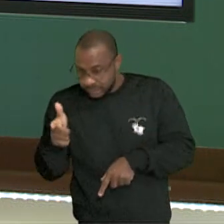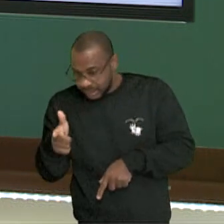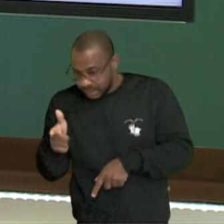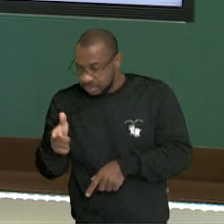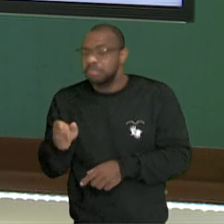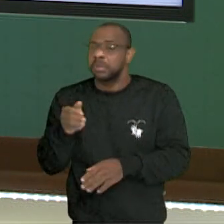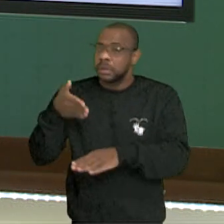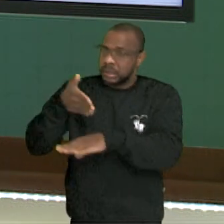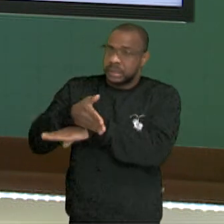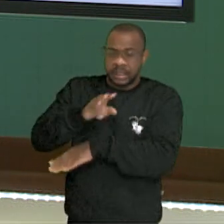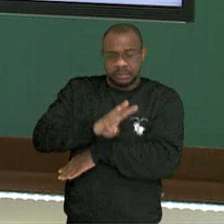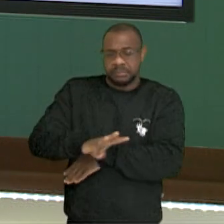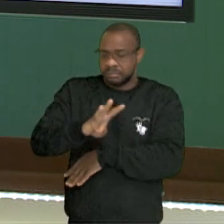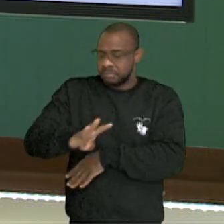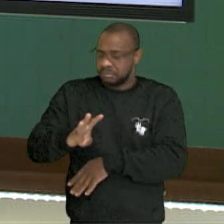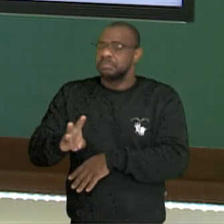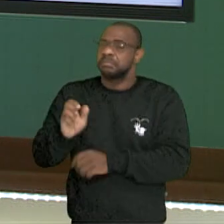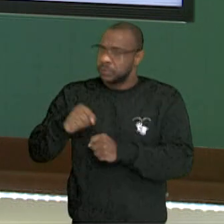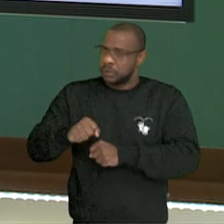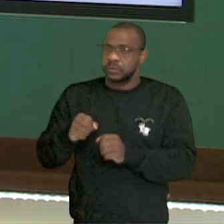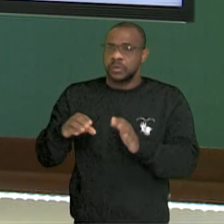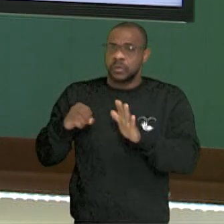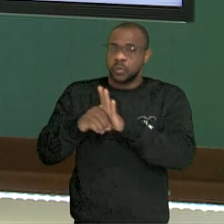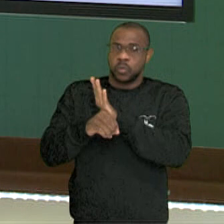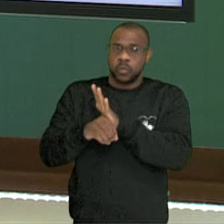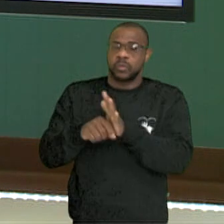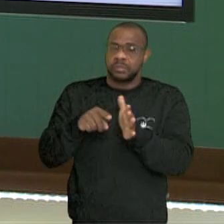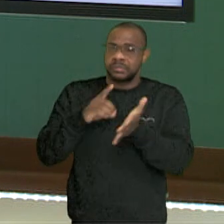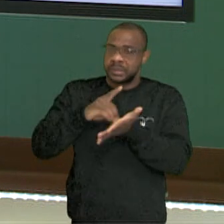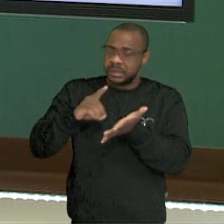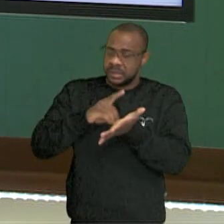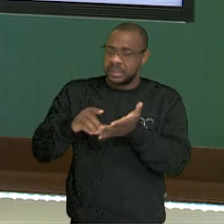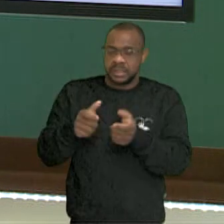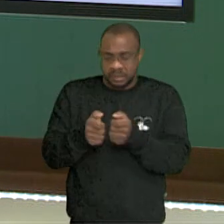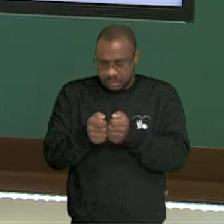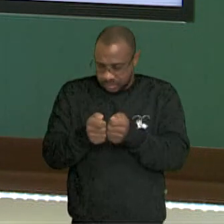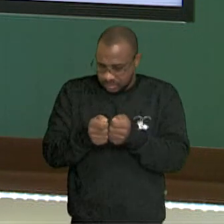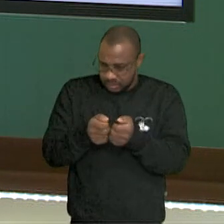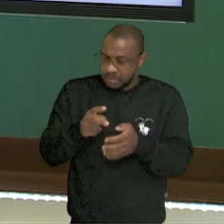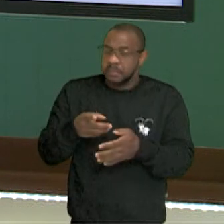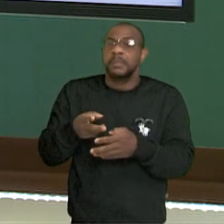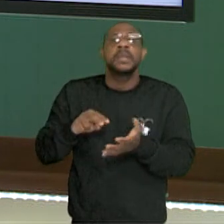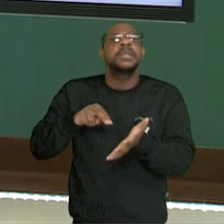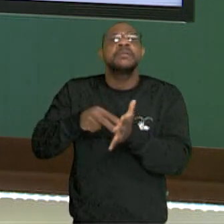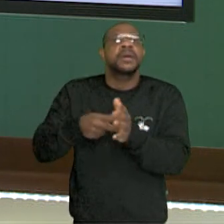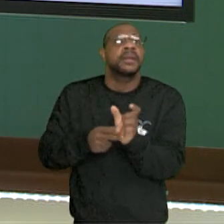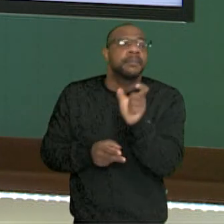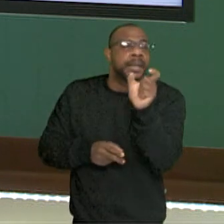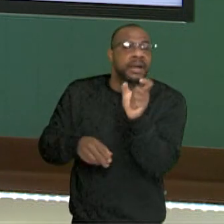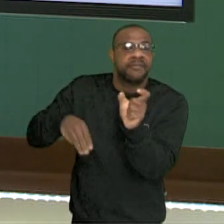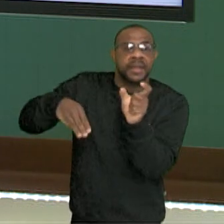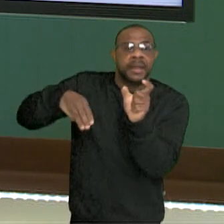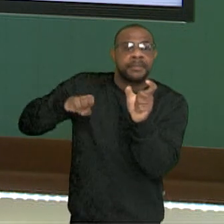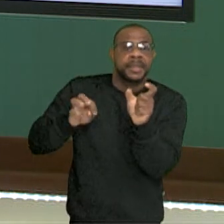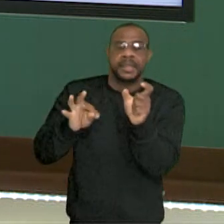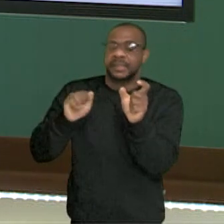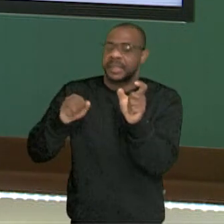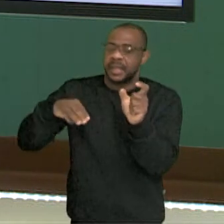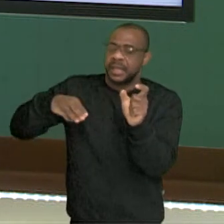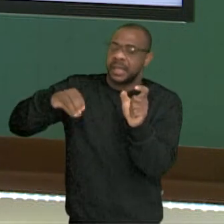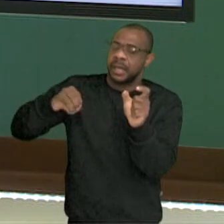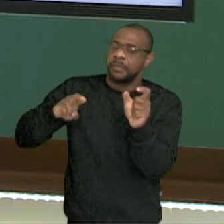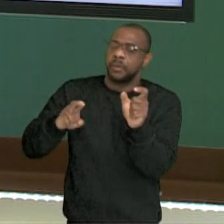vai deixar de fazer essa atividade. Você pode consultar com seu celular, com seu computador, dicionários